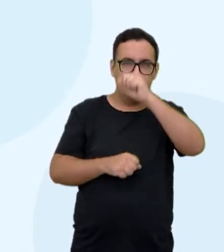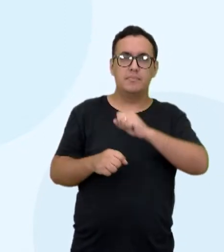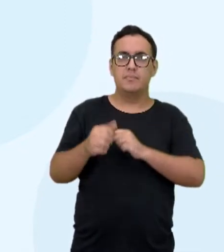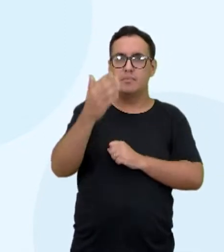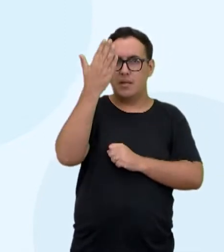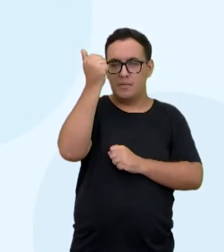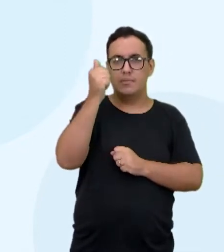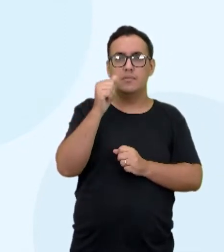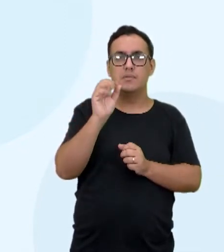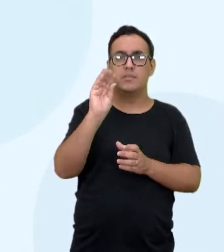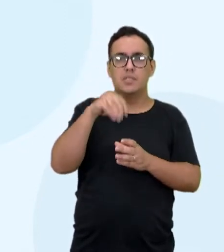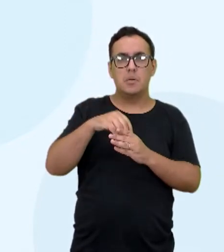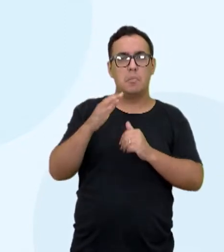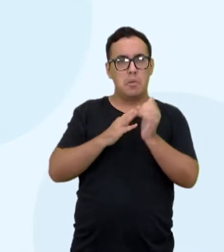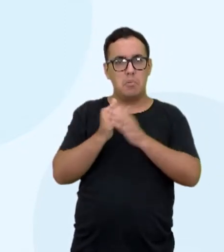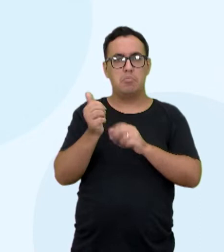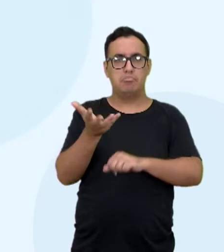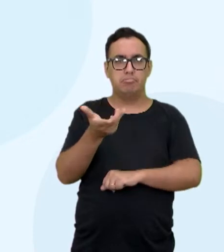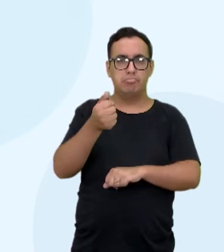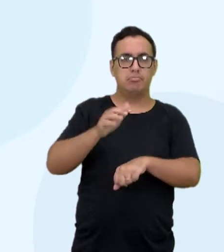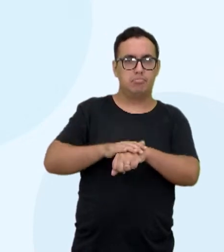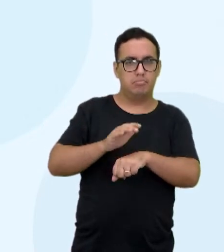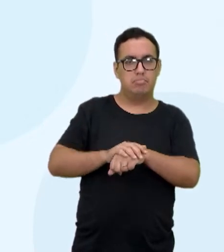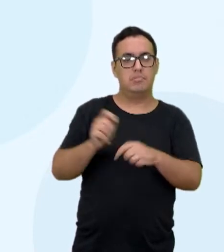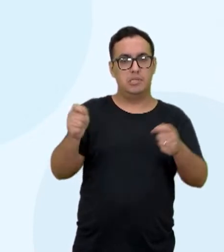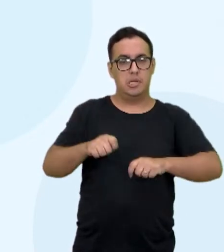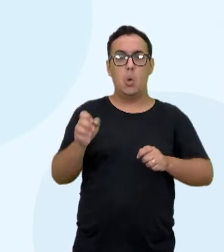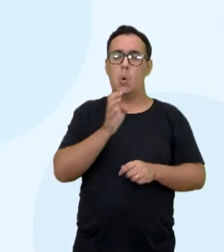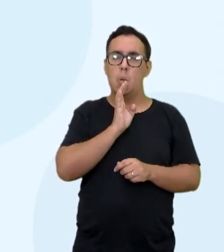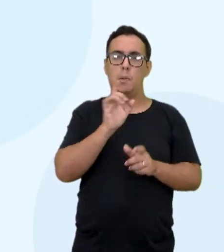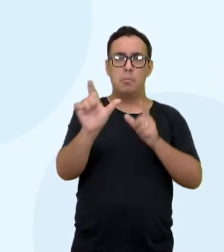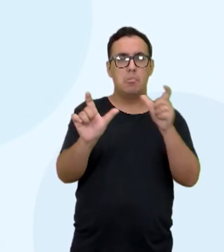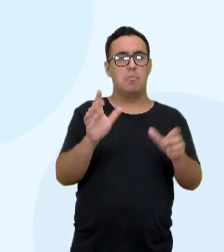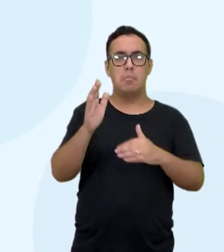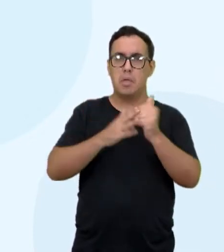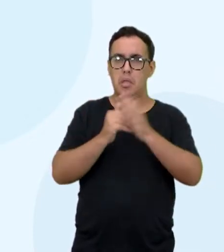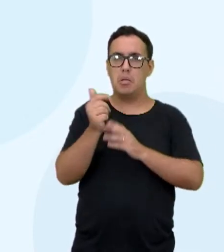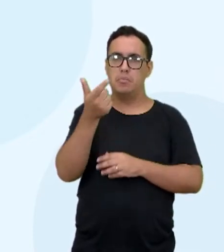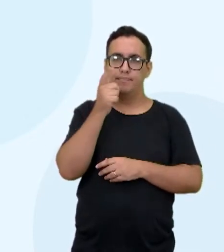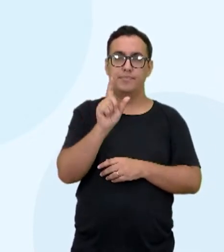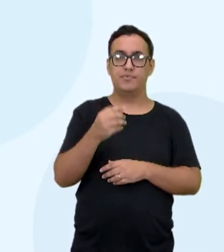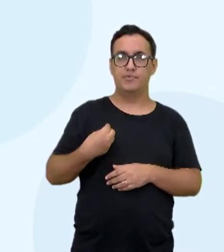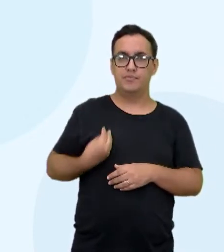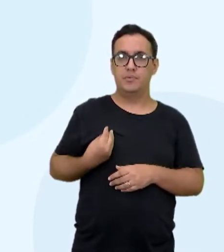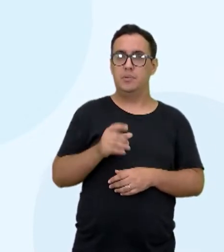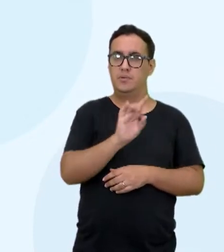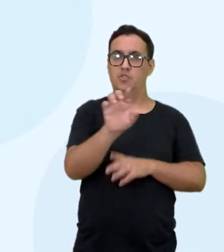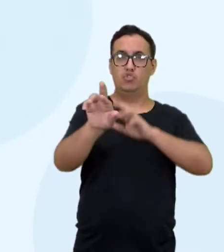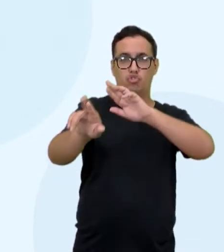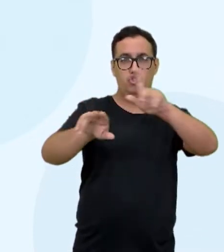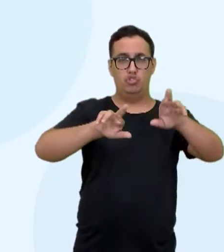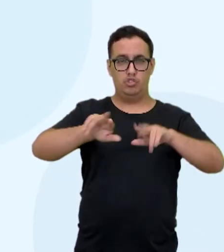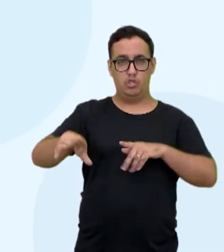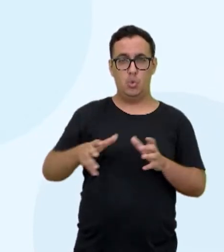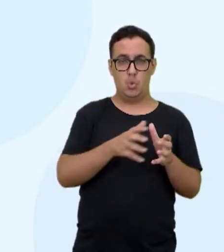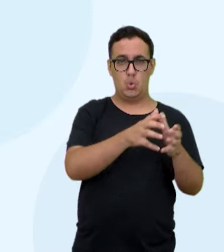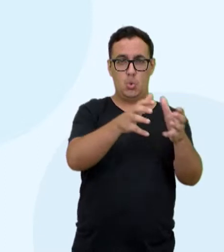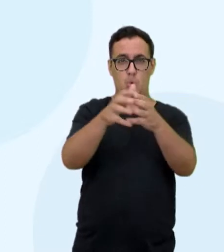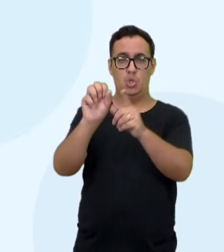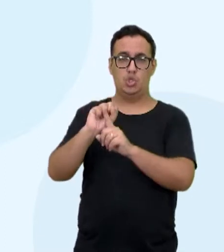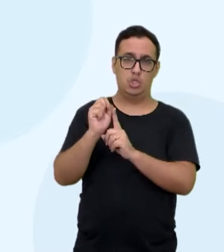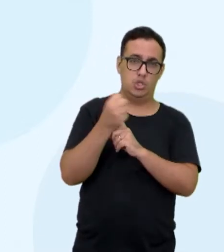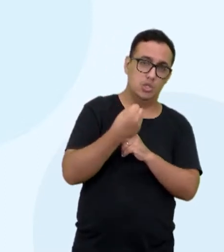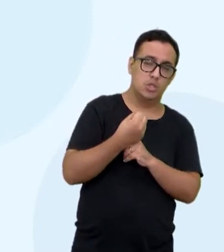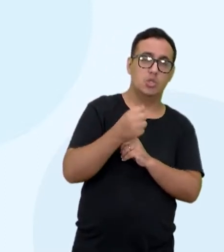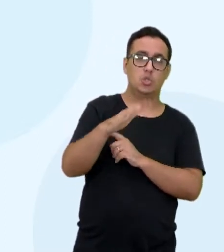operativos, olha só, o conhecimento matemático prático da vida, vivenciado por diferentes grupos sociais, diferentes